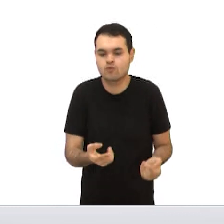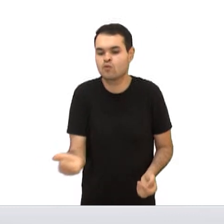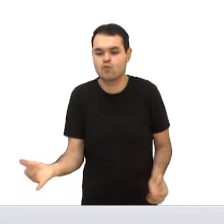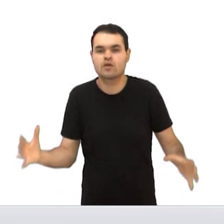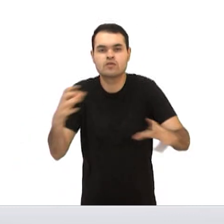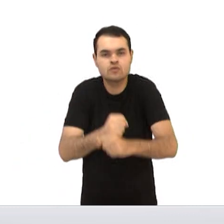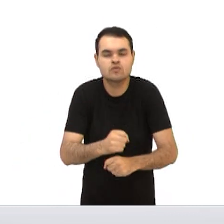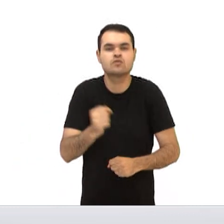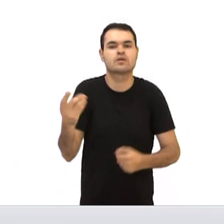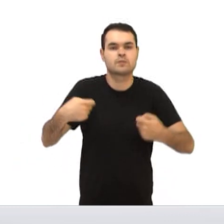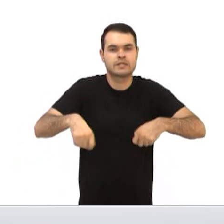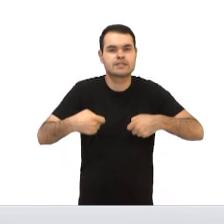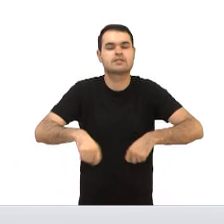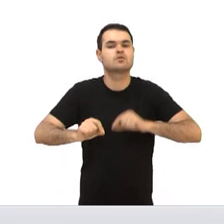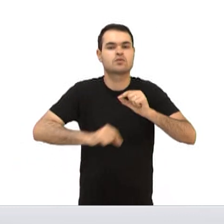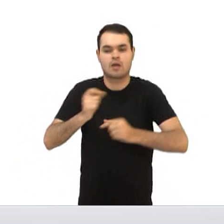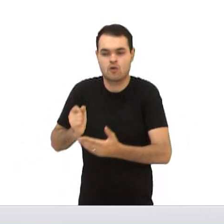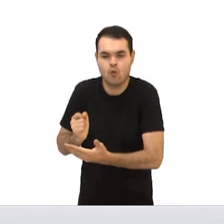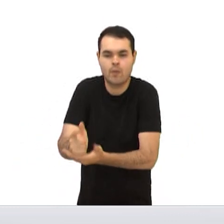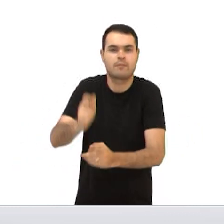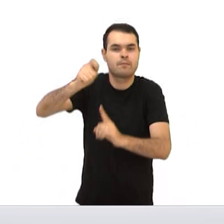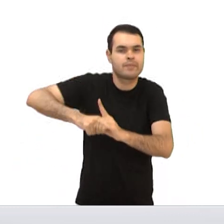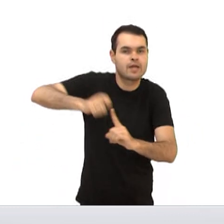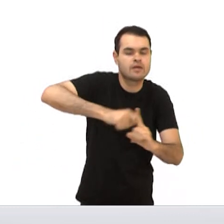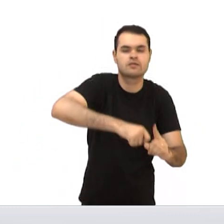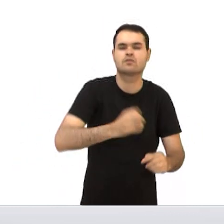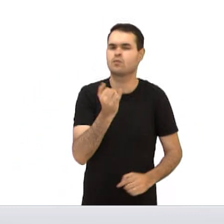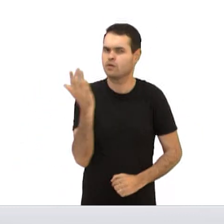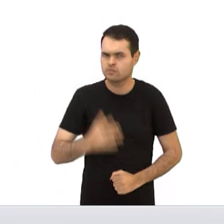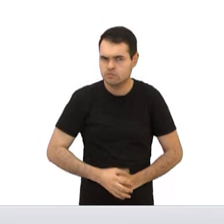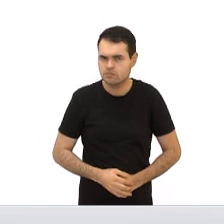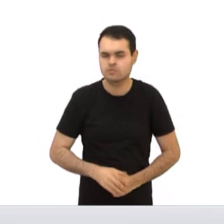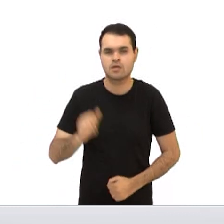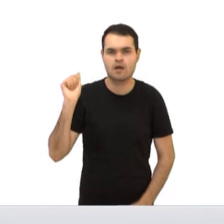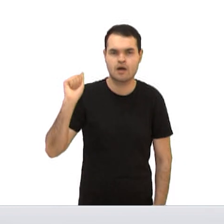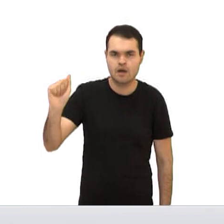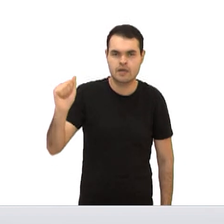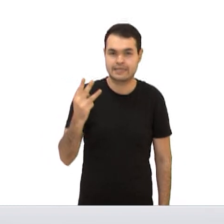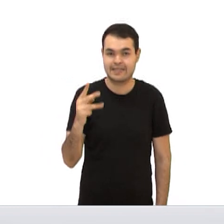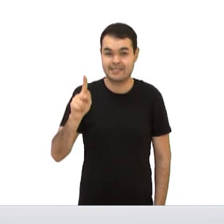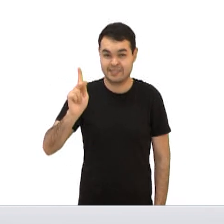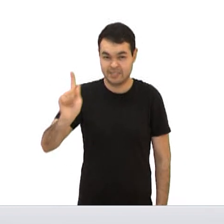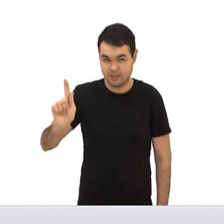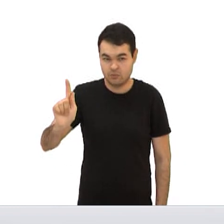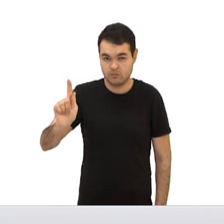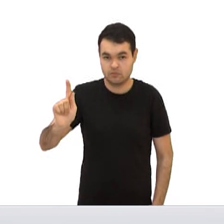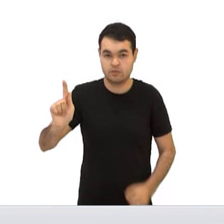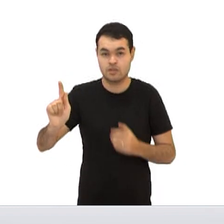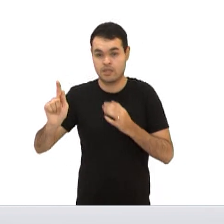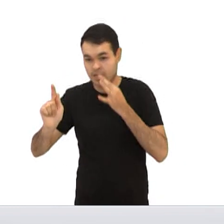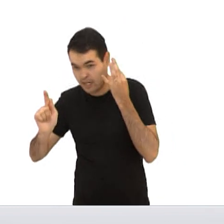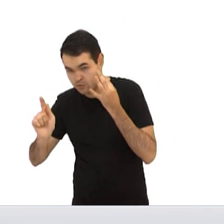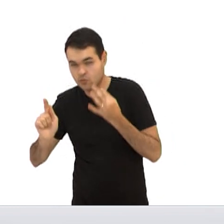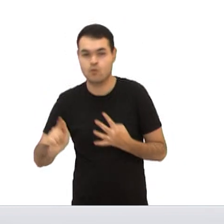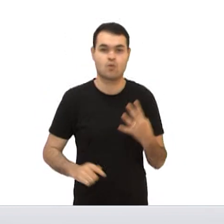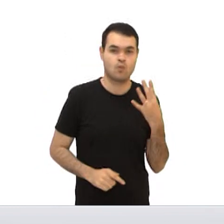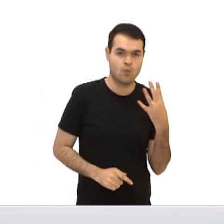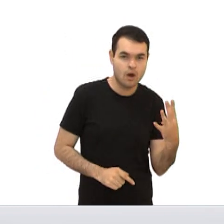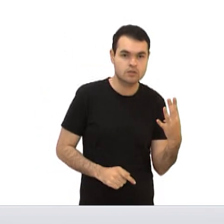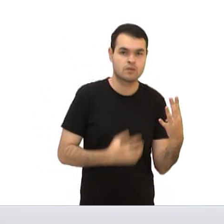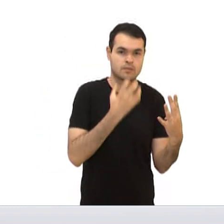com ligações frequentes para as pessoas queridas, né? E outras adotam animais de estimação,